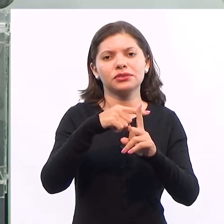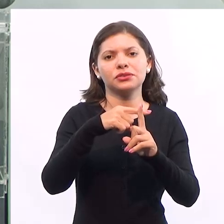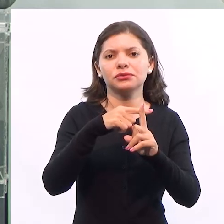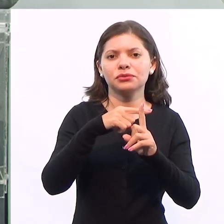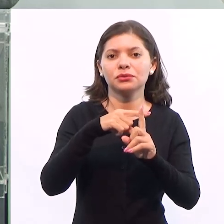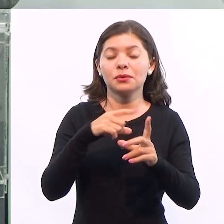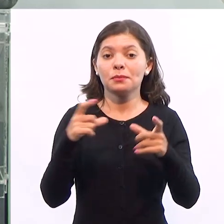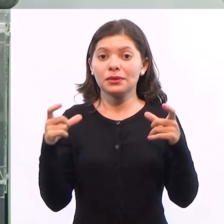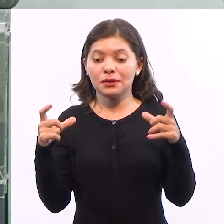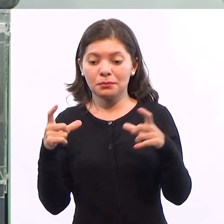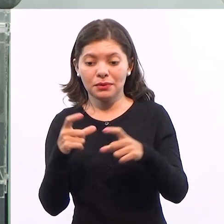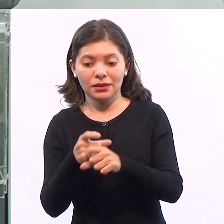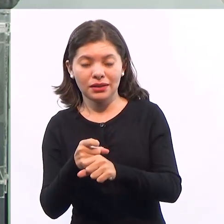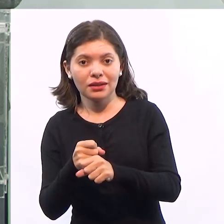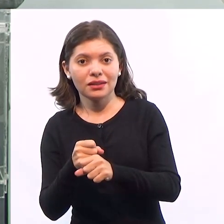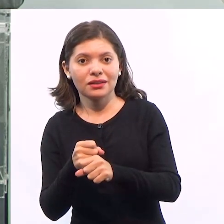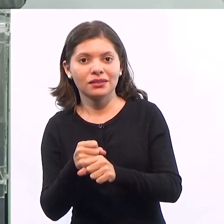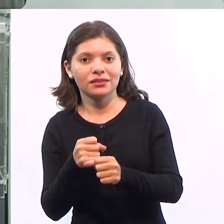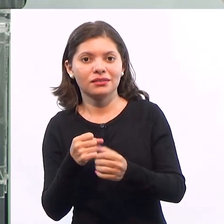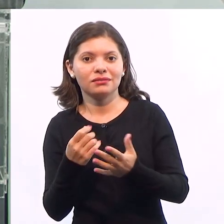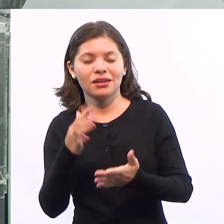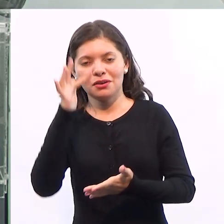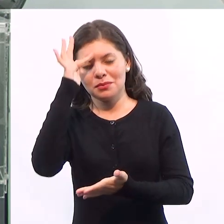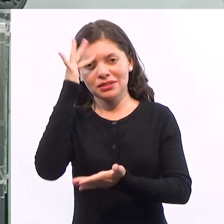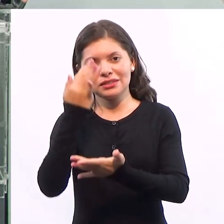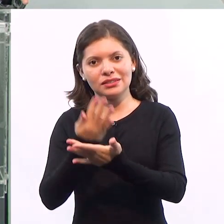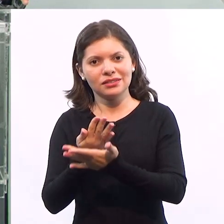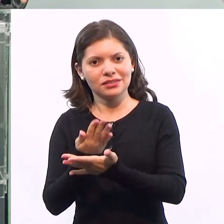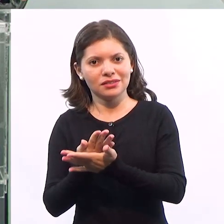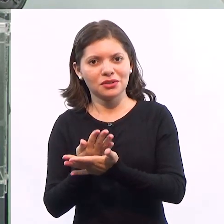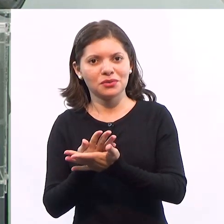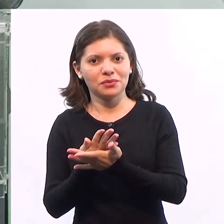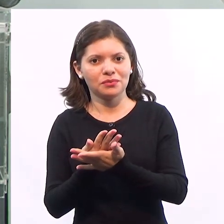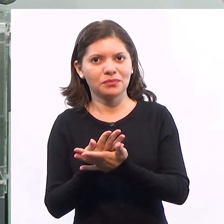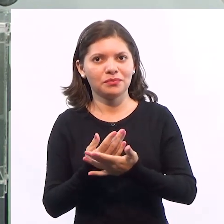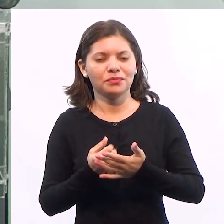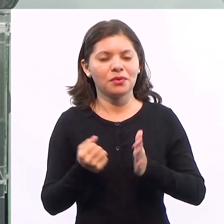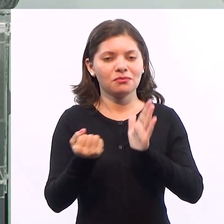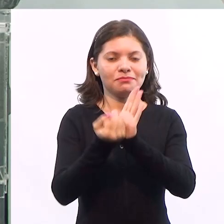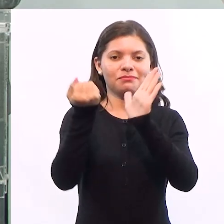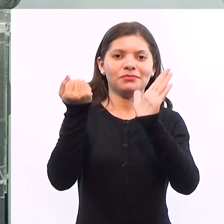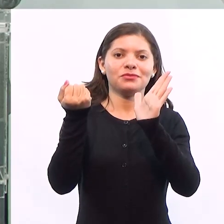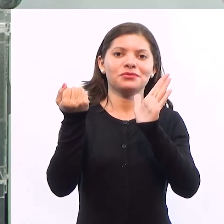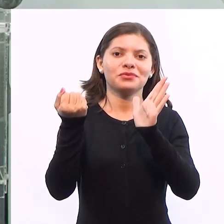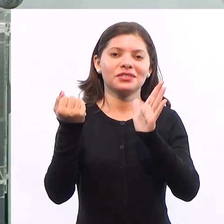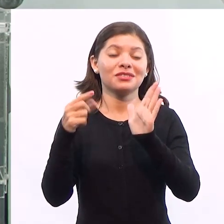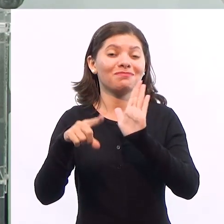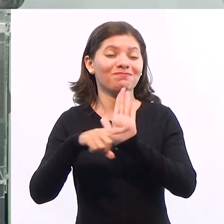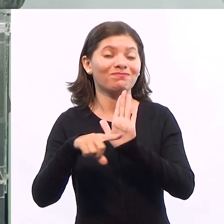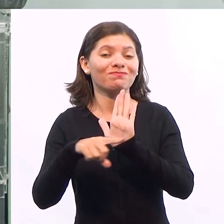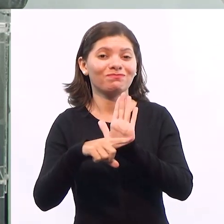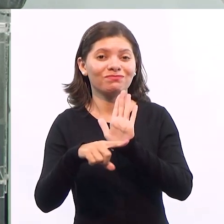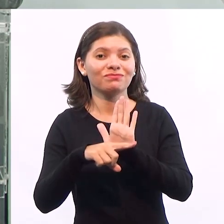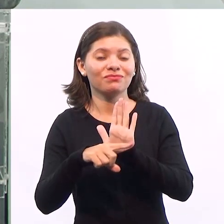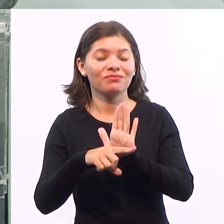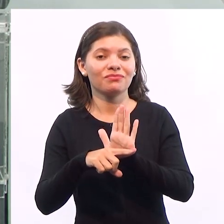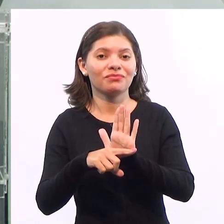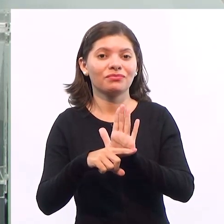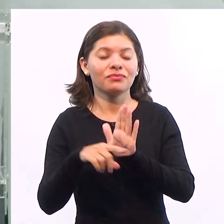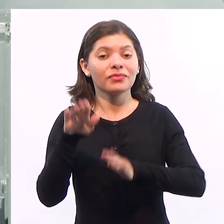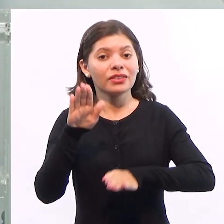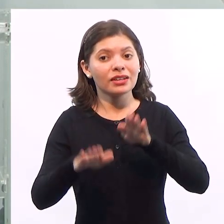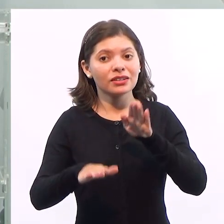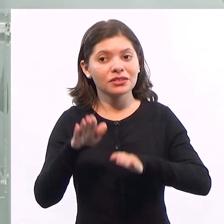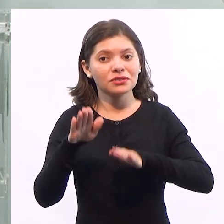ser um resultado negativo ou positivo que não vai fazer muito efeito. Mas a pequena, se tomar a mesma decisão da grande, pode surtir um